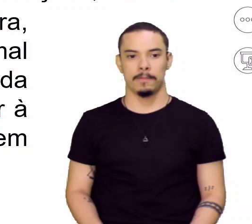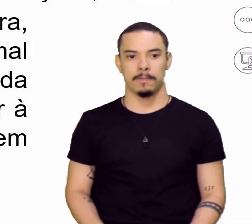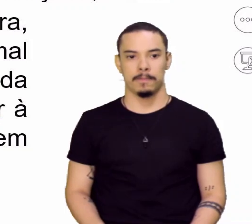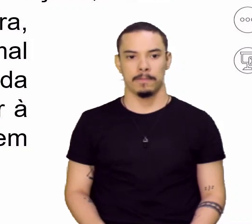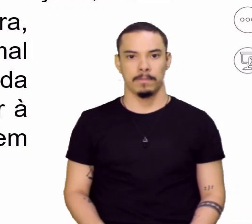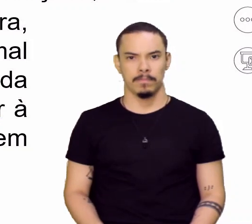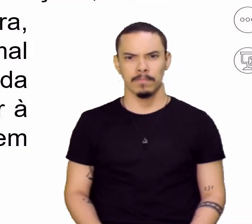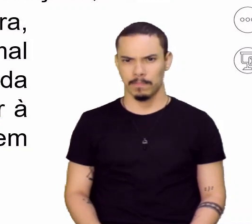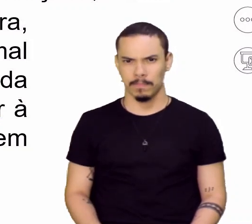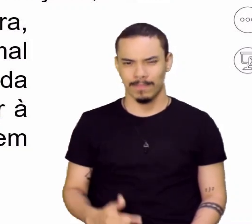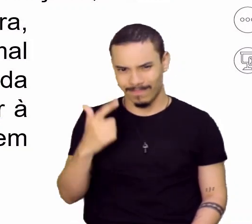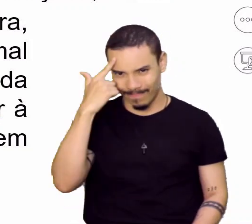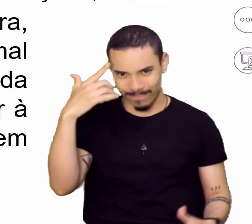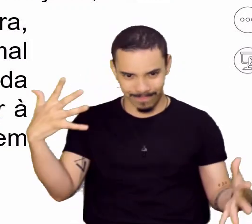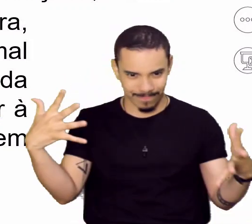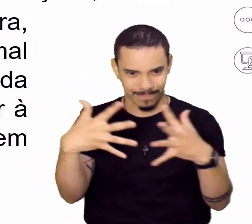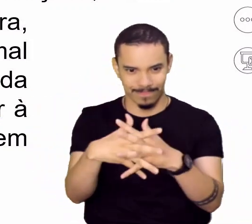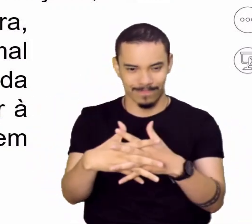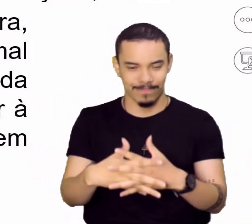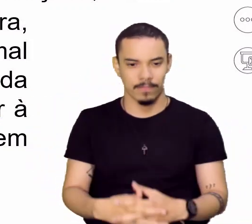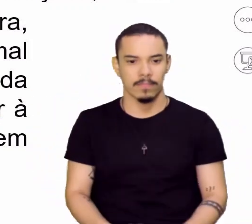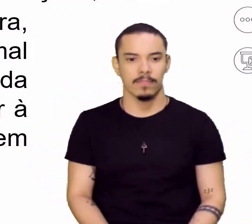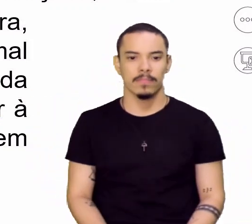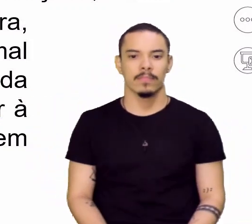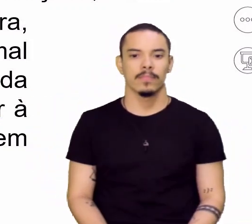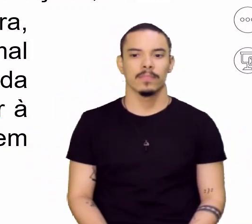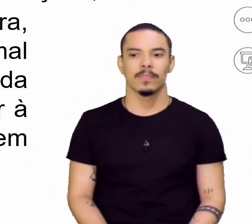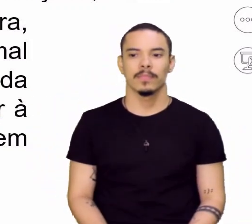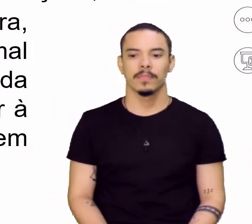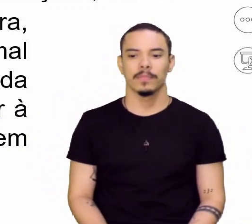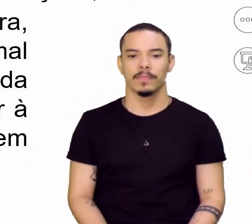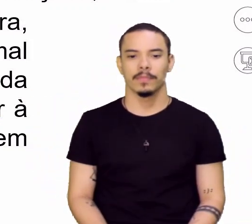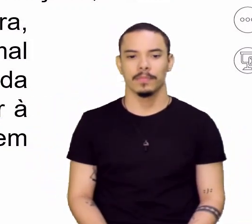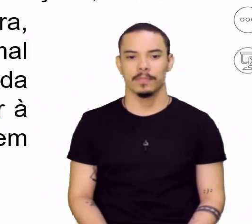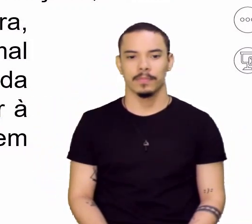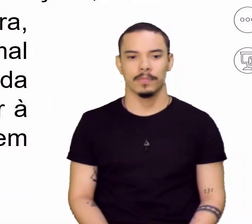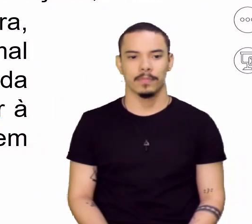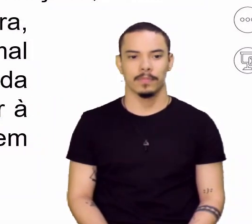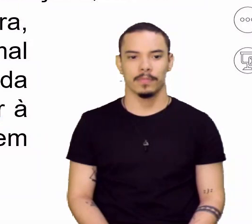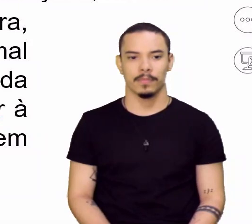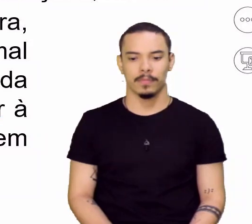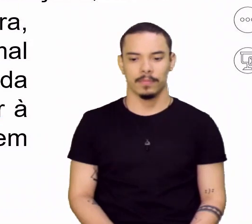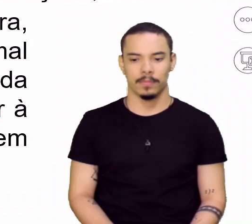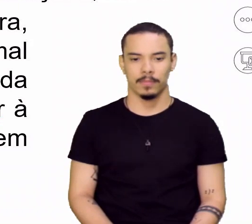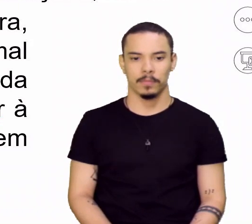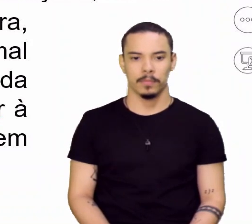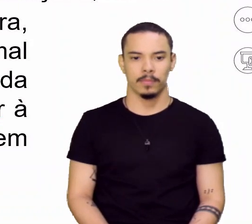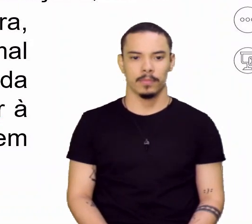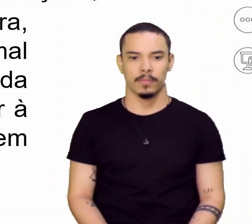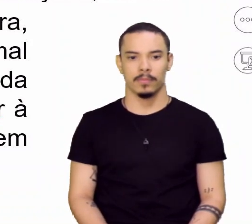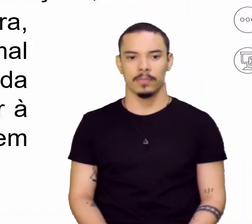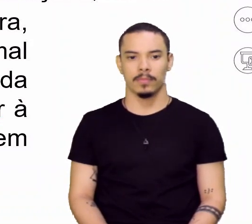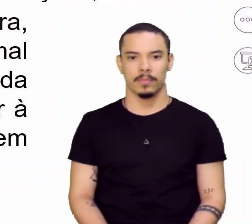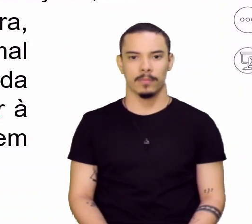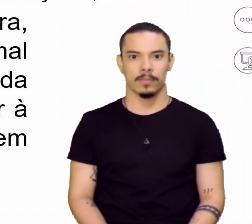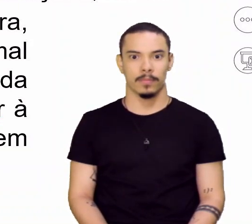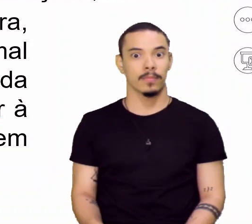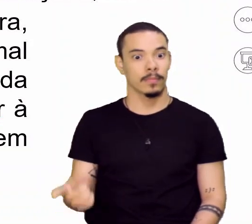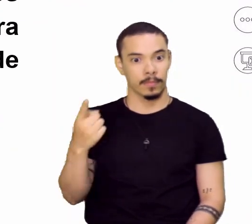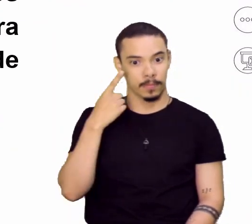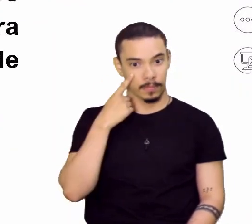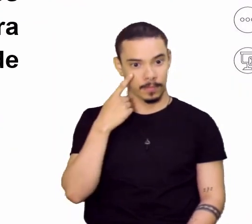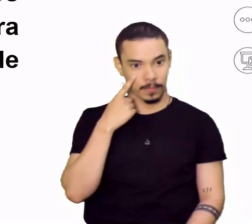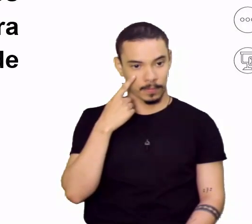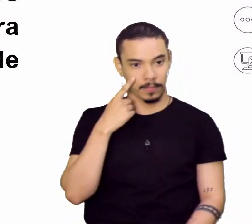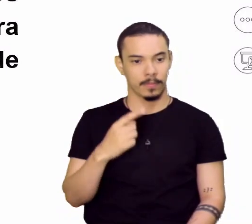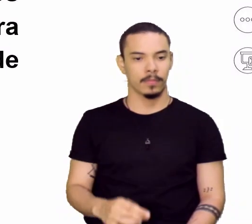um embaraço na cabeça, né? Olha só, gente, metafísica, essa é de complexidade. Então vamos lá para o cerne